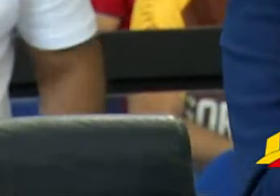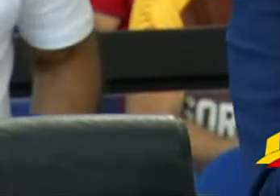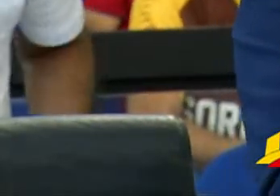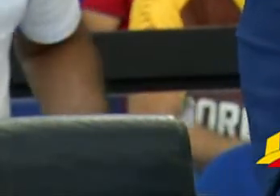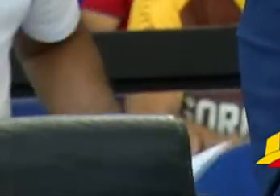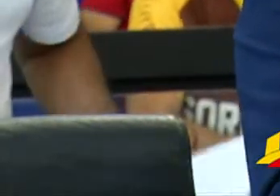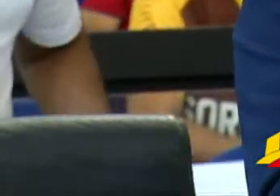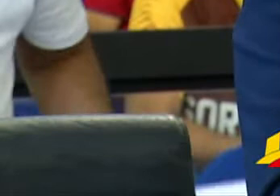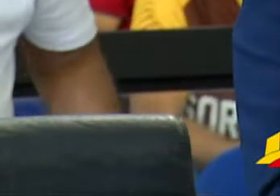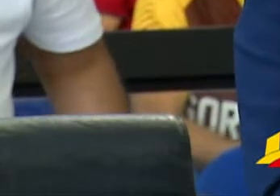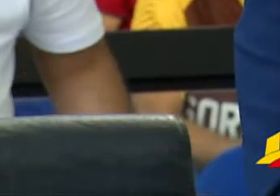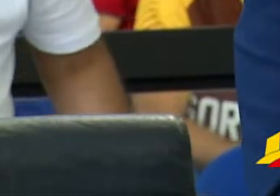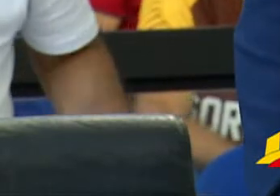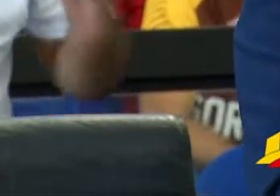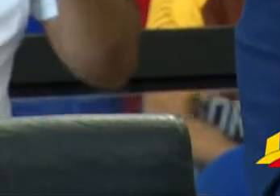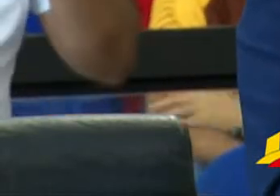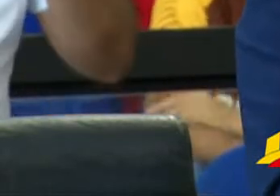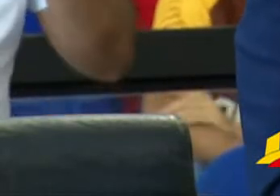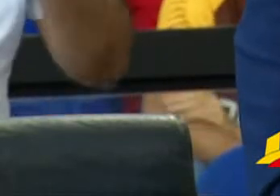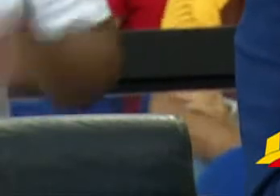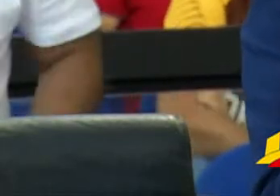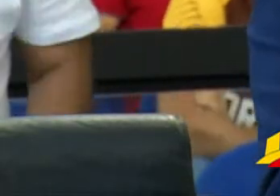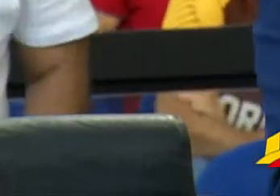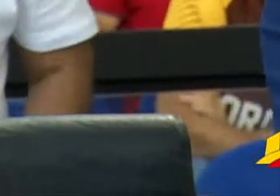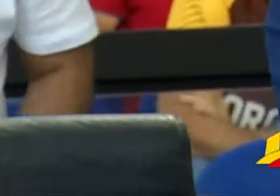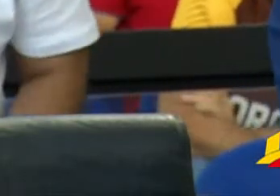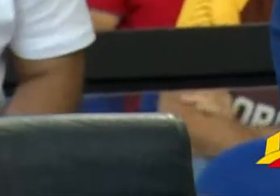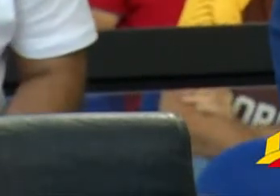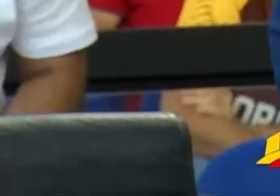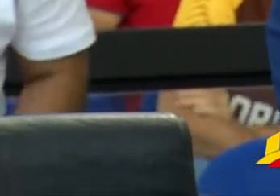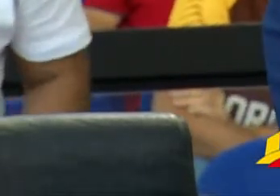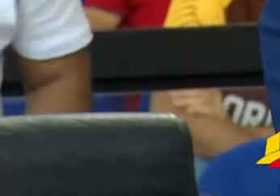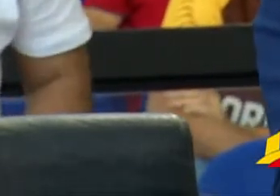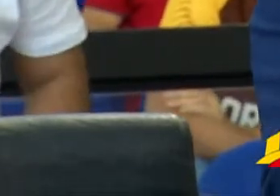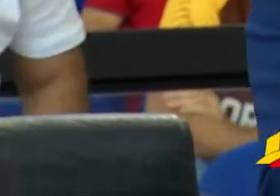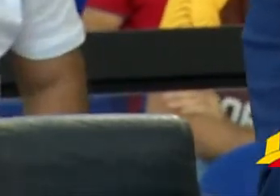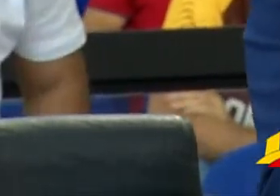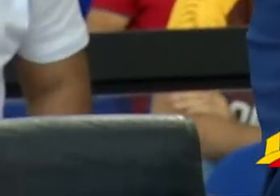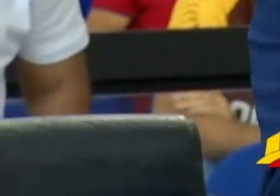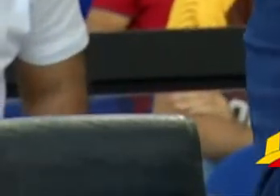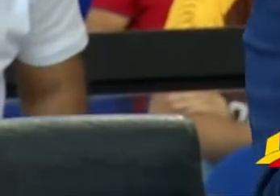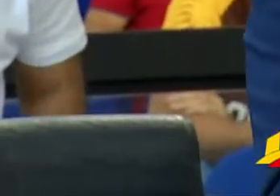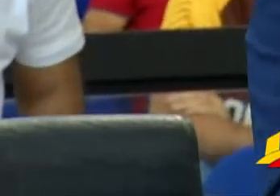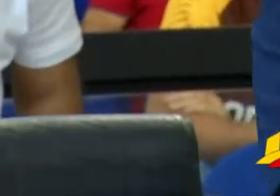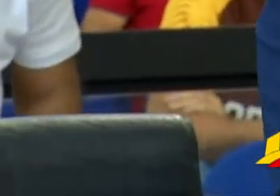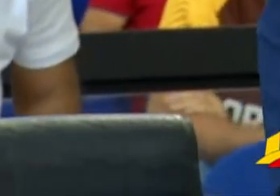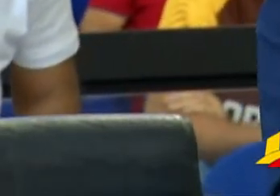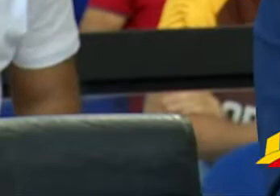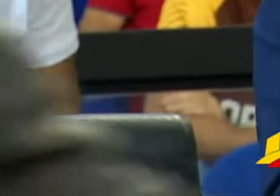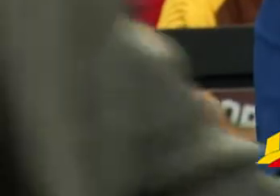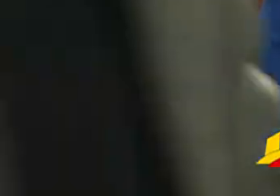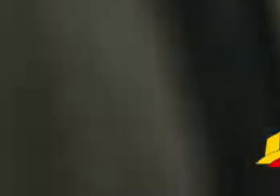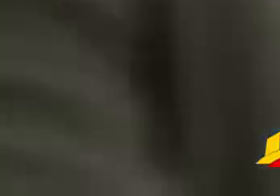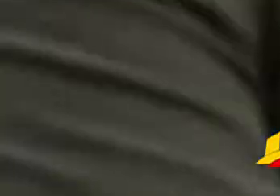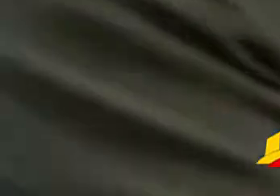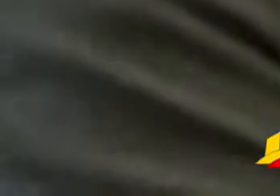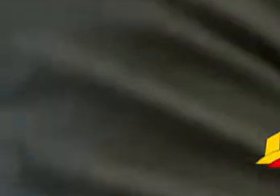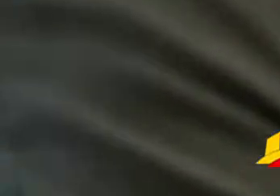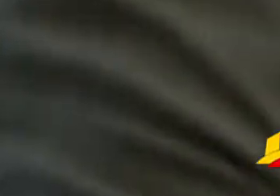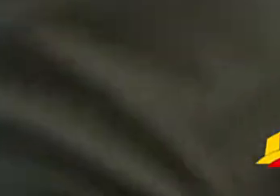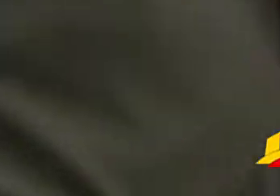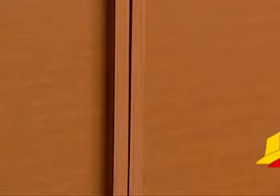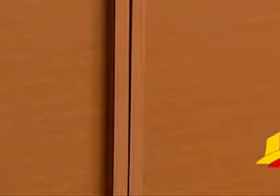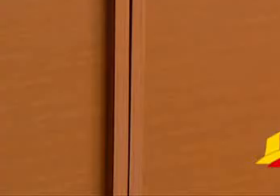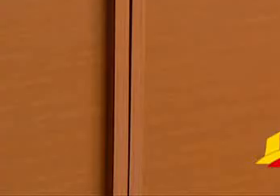caso a fixação de cartazes contra qualquer forma de discriminação as pessoas mais variados ambientes que a legislação estadual